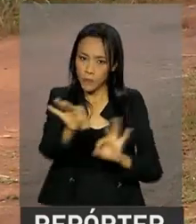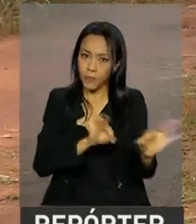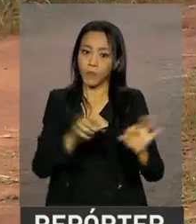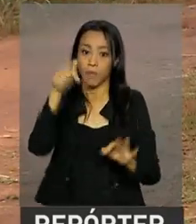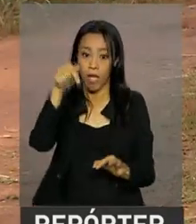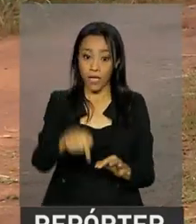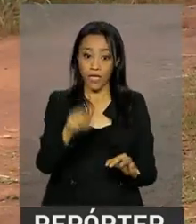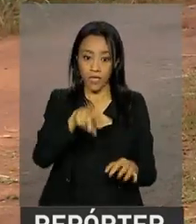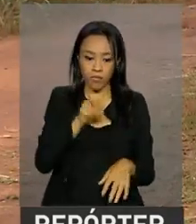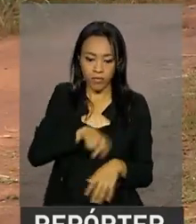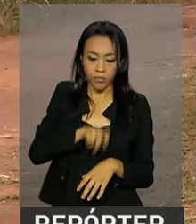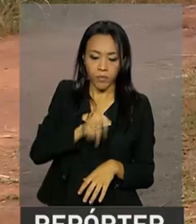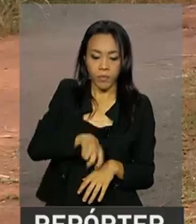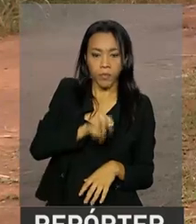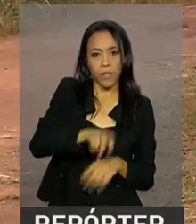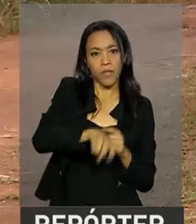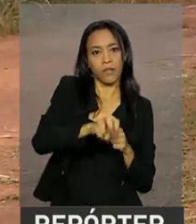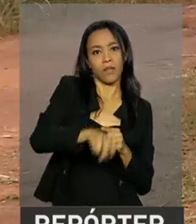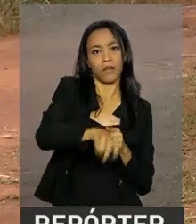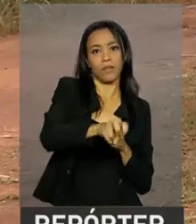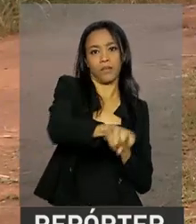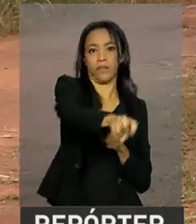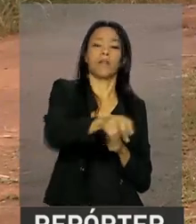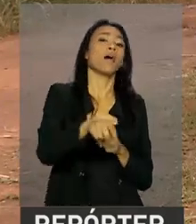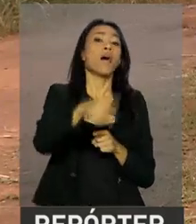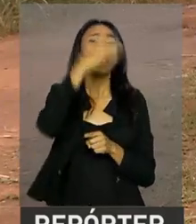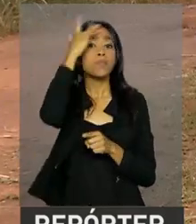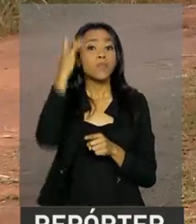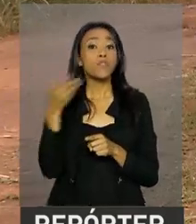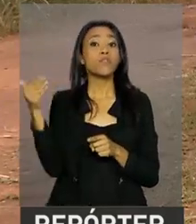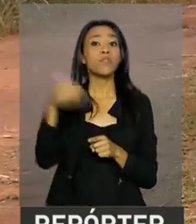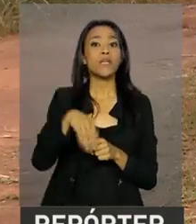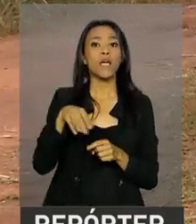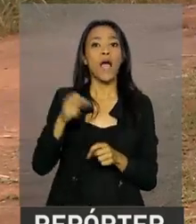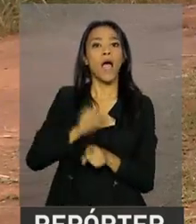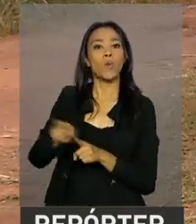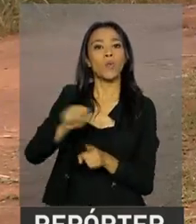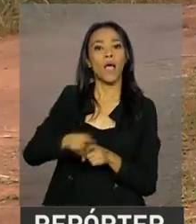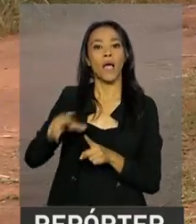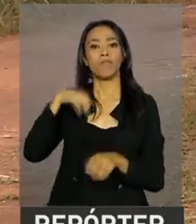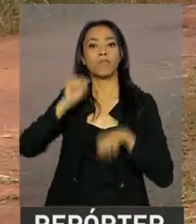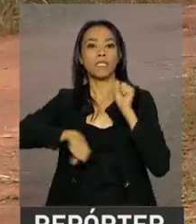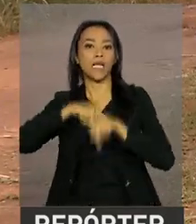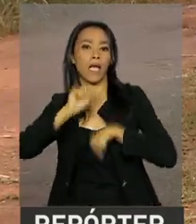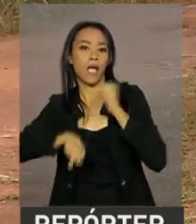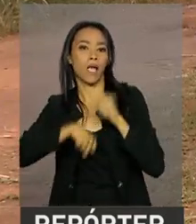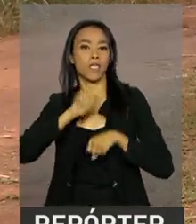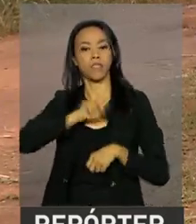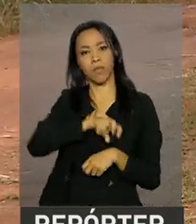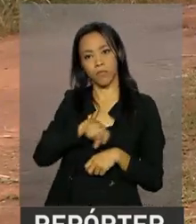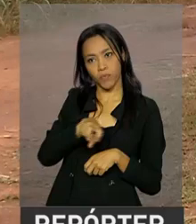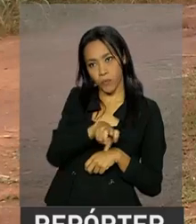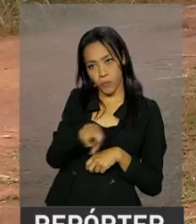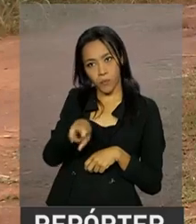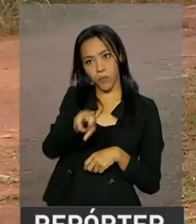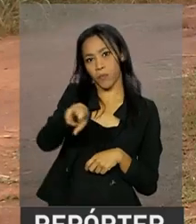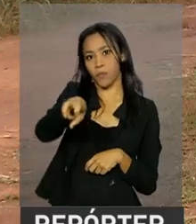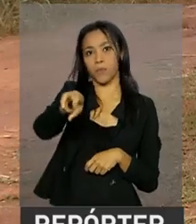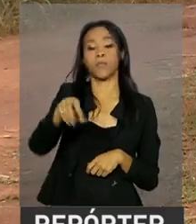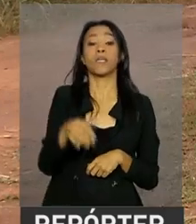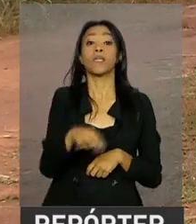aqui na trilha Cristal água os visitantes vão poder alugar bicicletas para percorrer os 15 km de